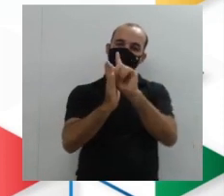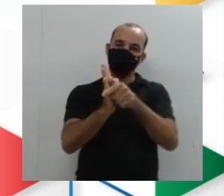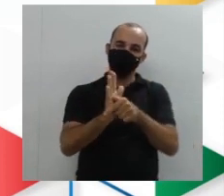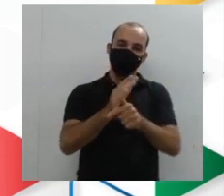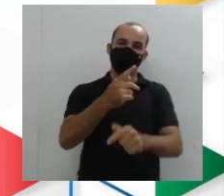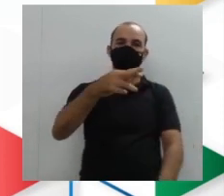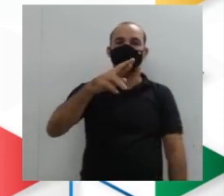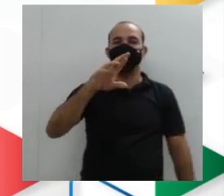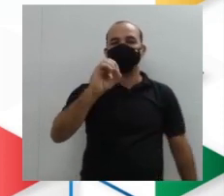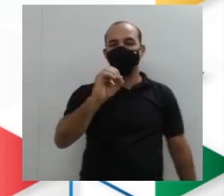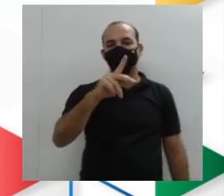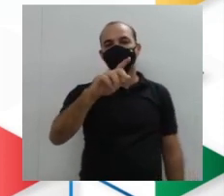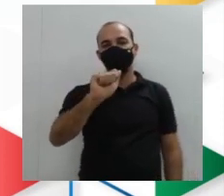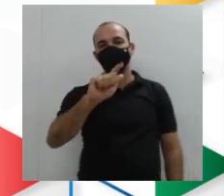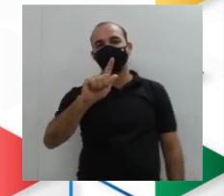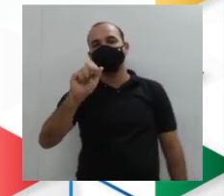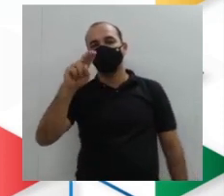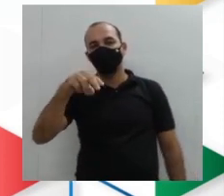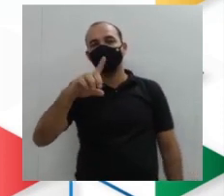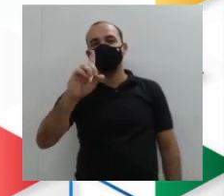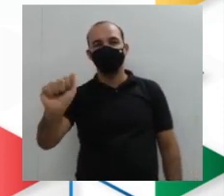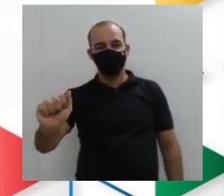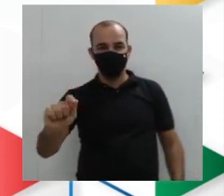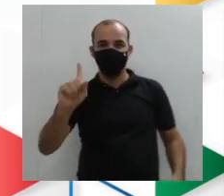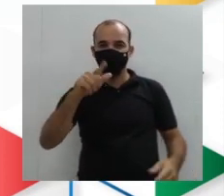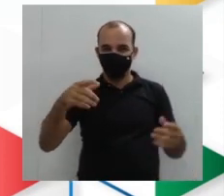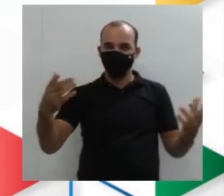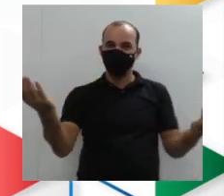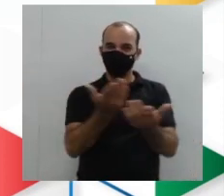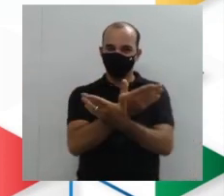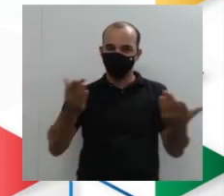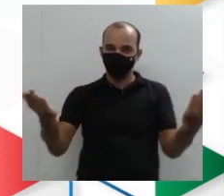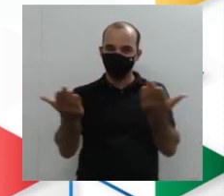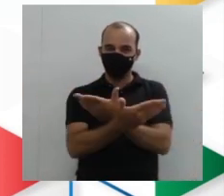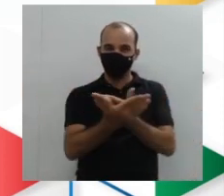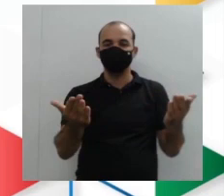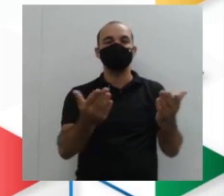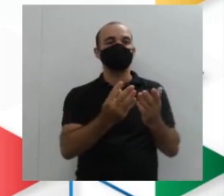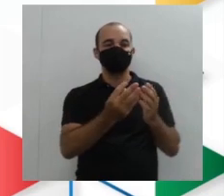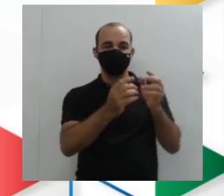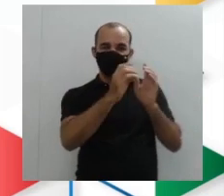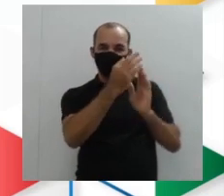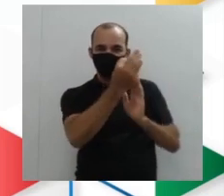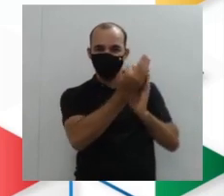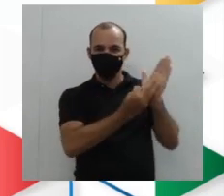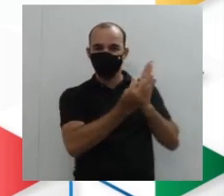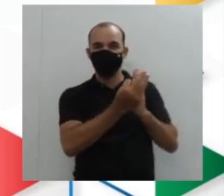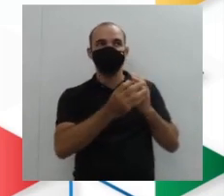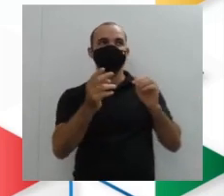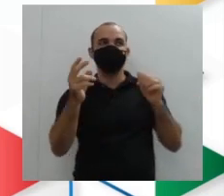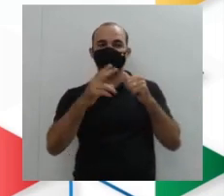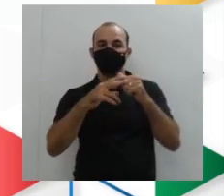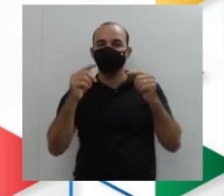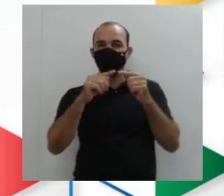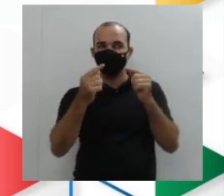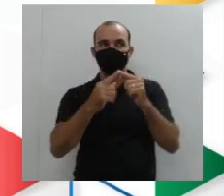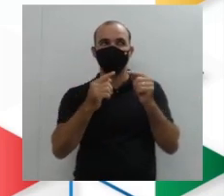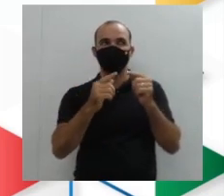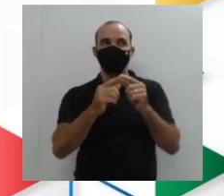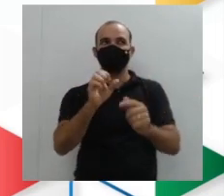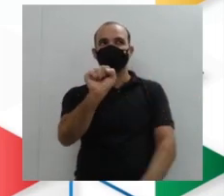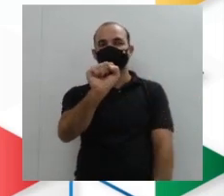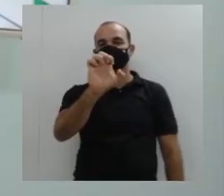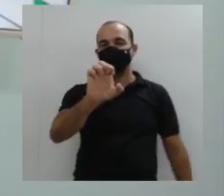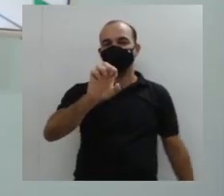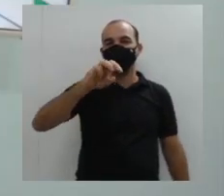a semiose, certo? E nós temos o quê? Justamente para anunciar o produto. Entenderam